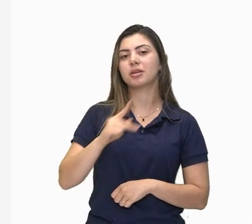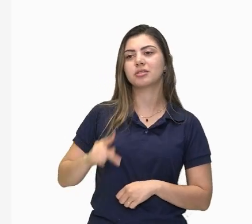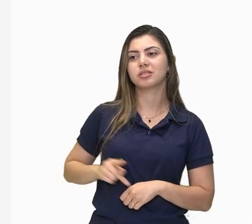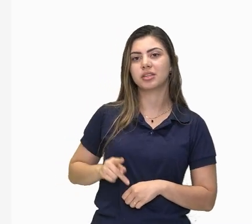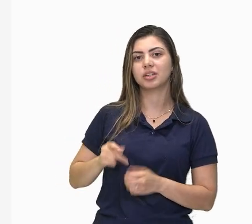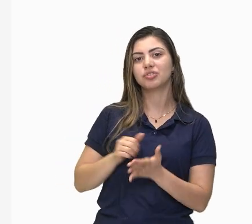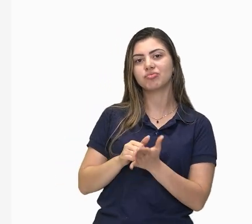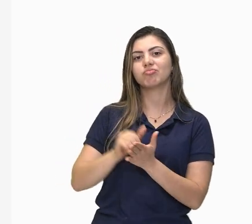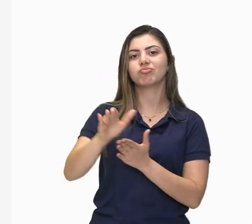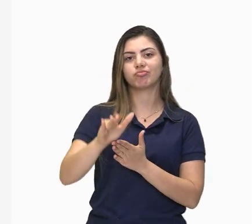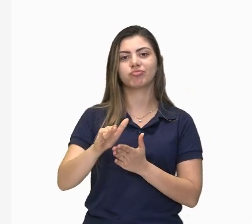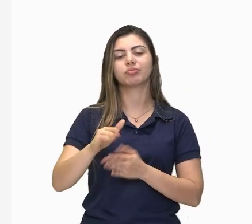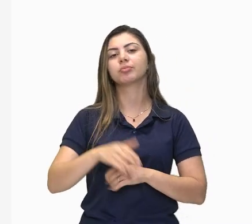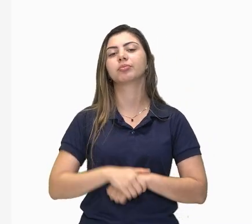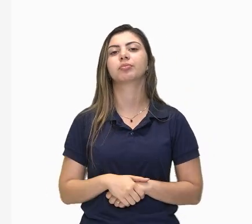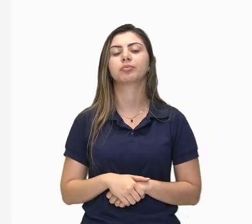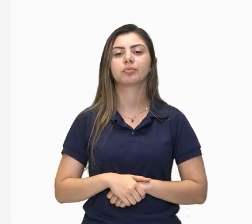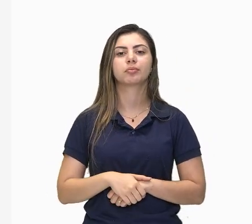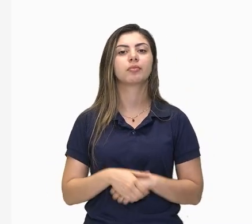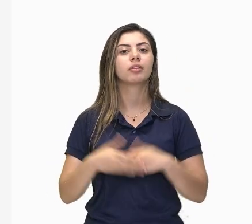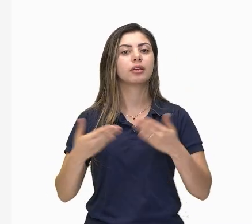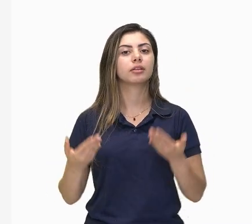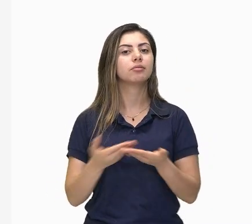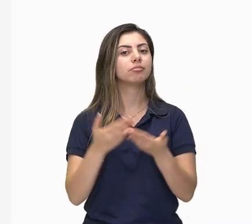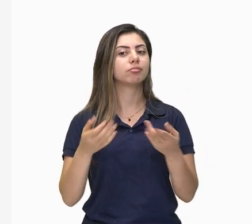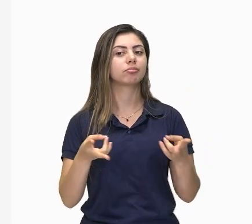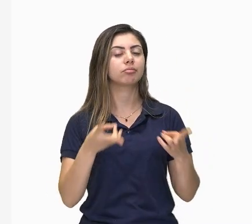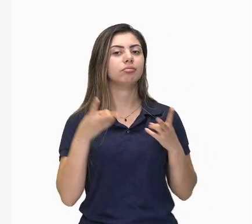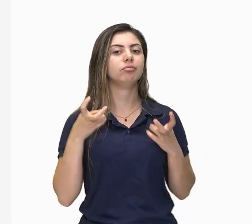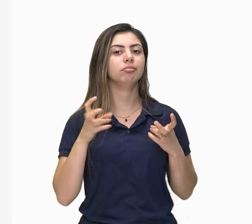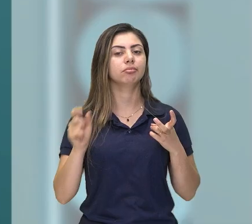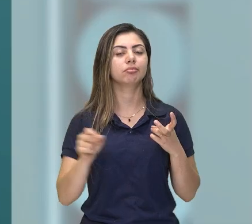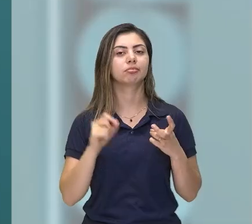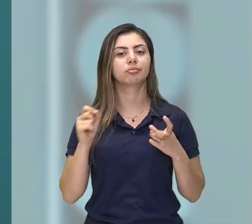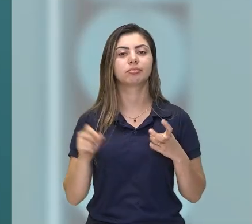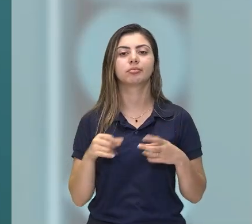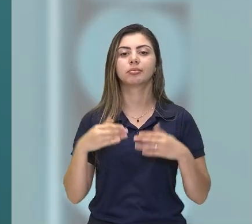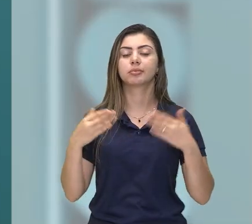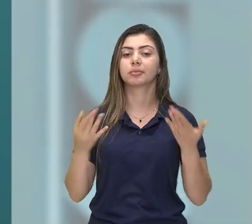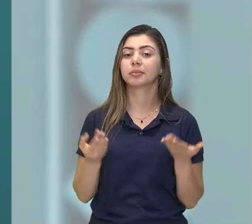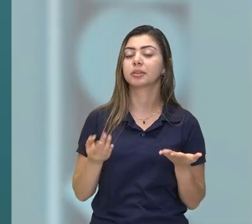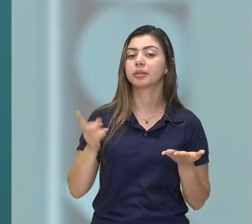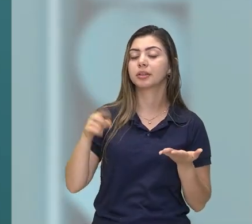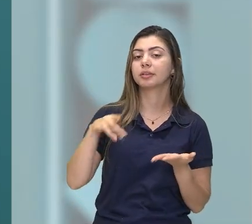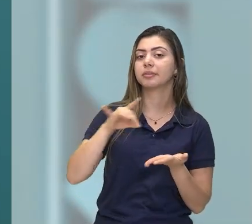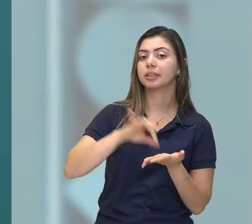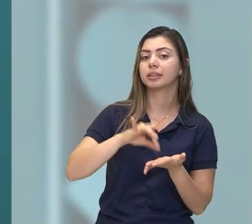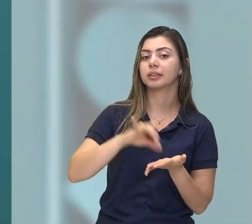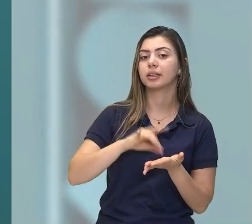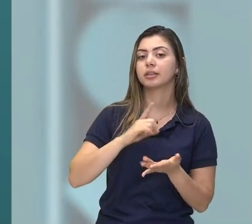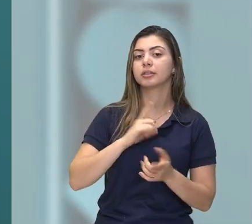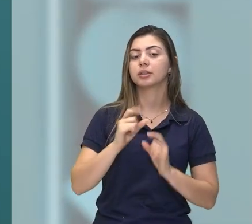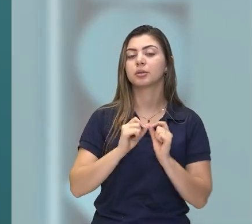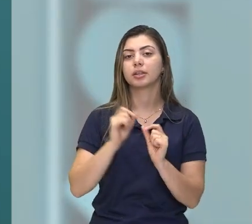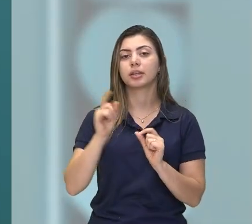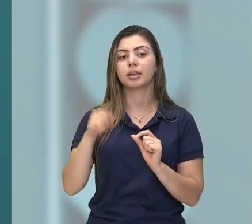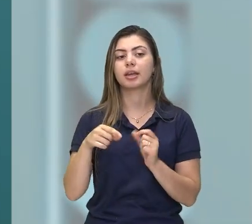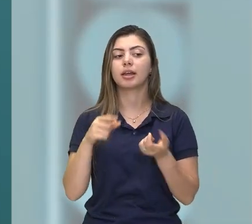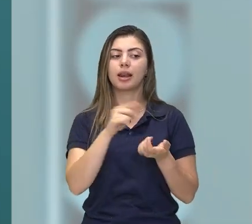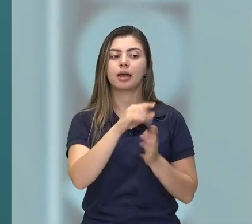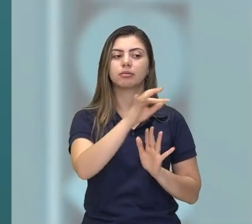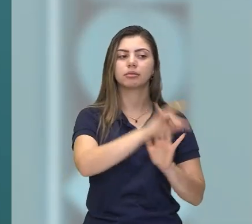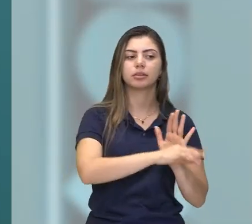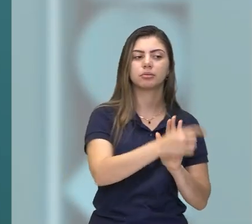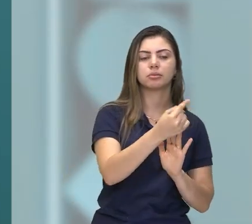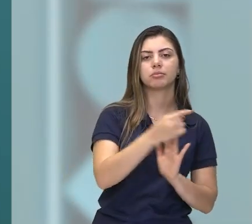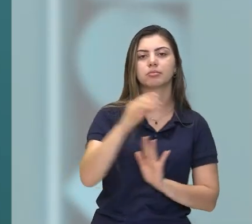do presidente. Então, para vocês perceberem que, de fato, agora eu estou fazendo uma inversão do sentido